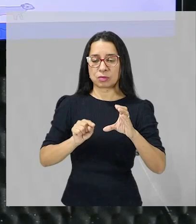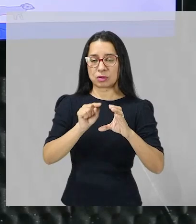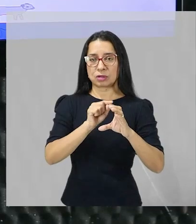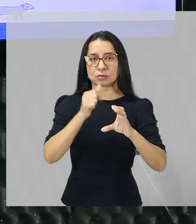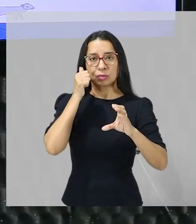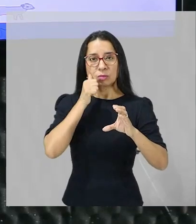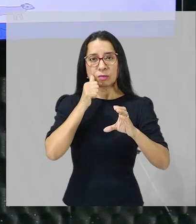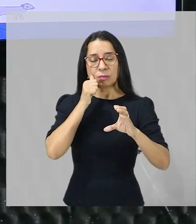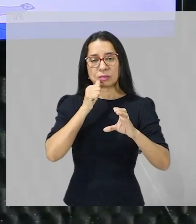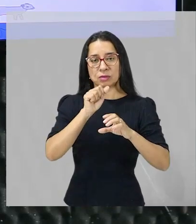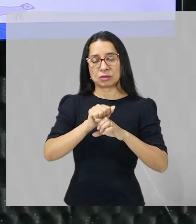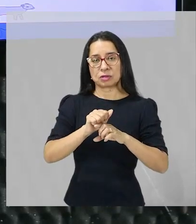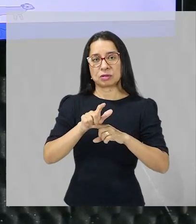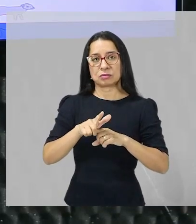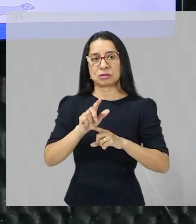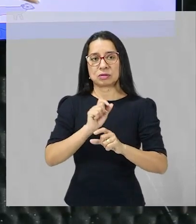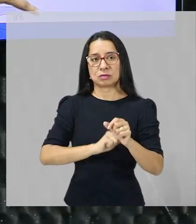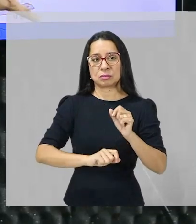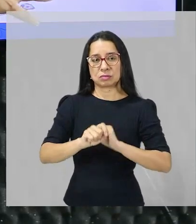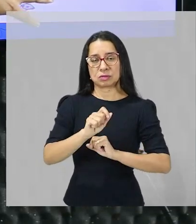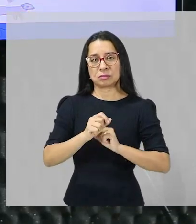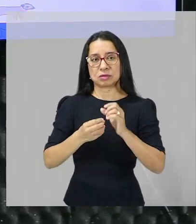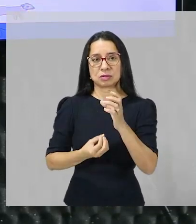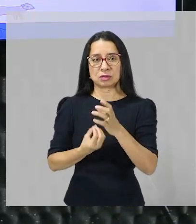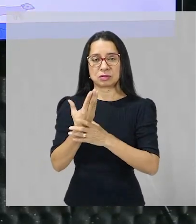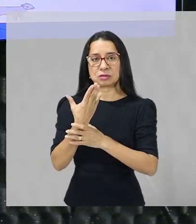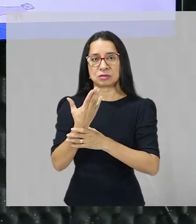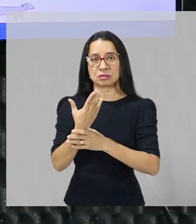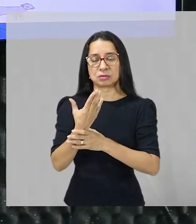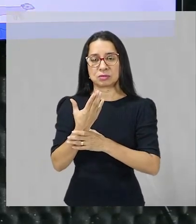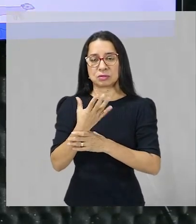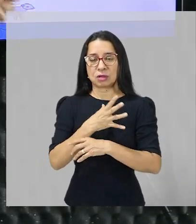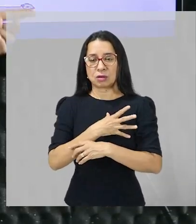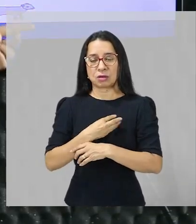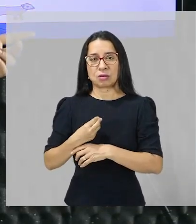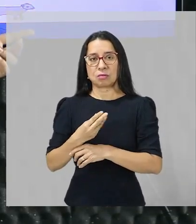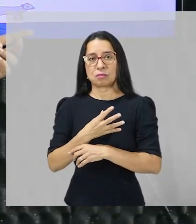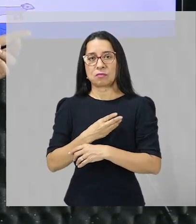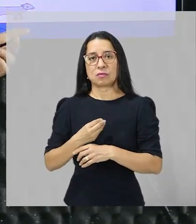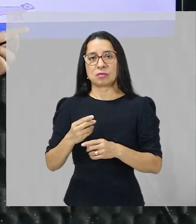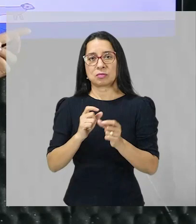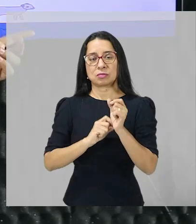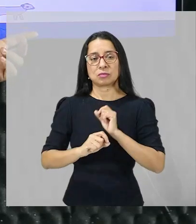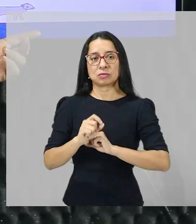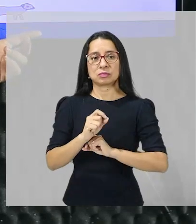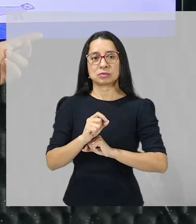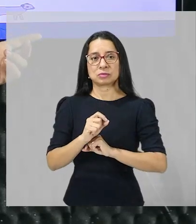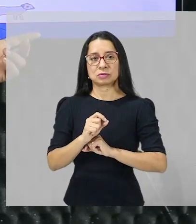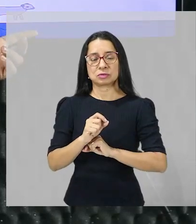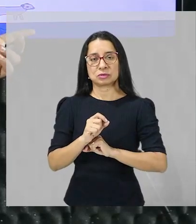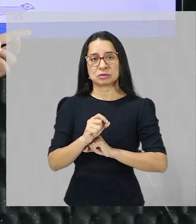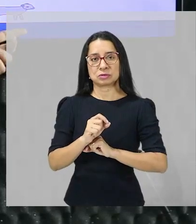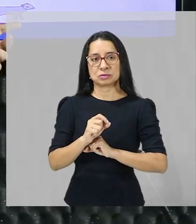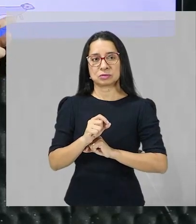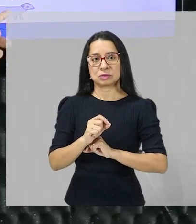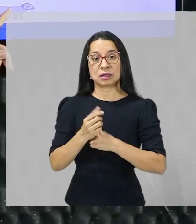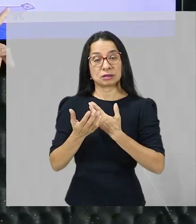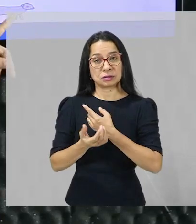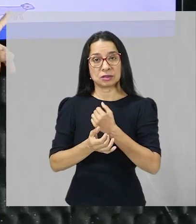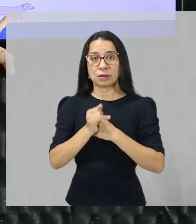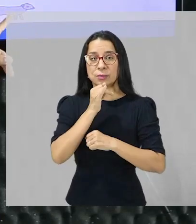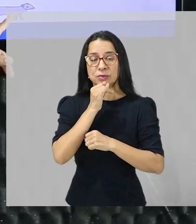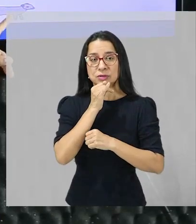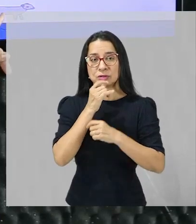mãe de aluguel, que vai dar origem a um filhotinho. Esse filhotinho foi no caso da ovelha Dolly, né? Que